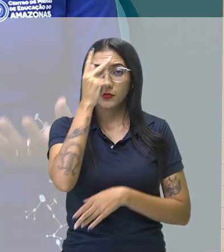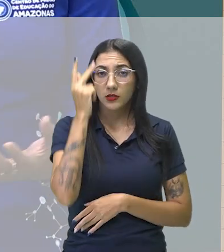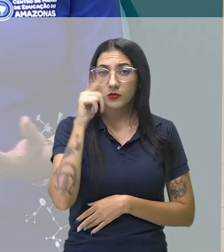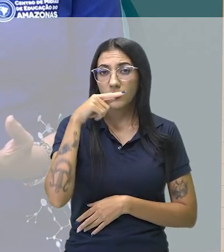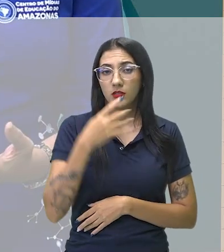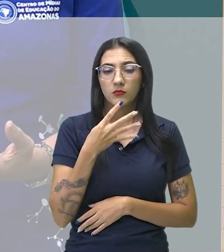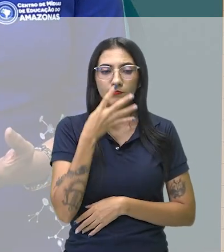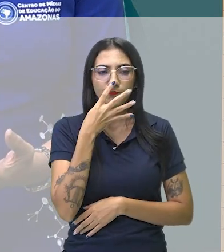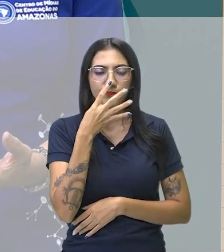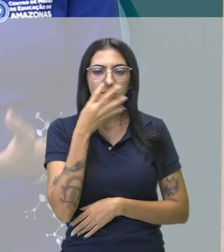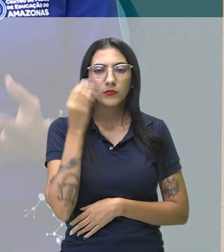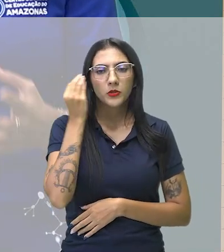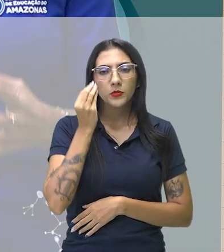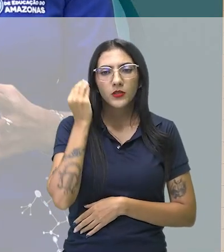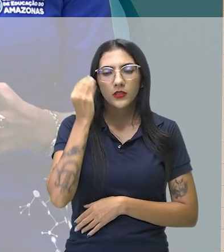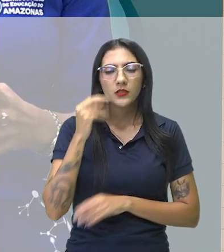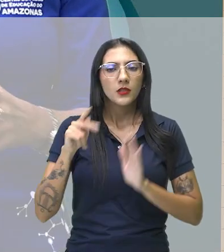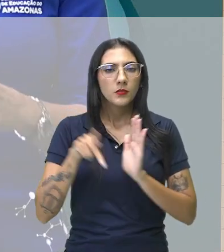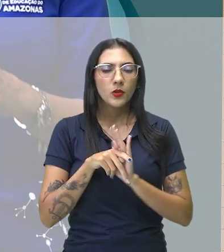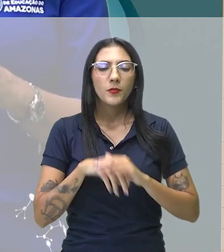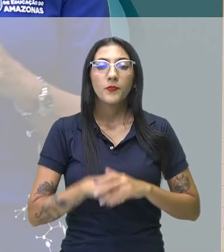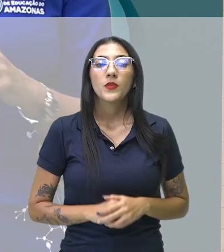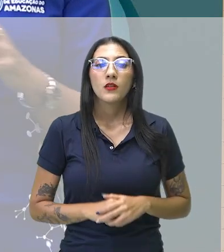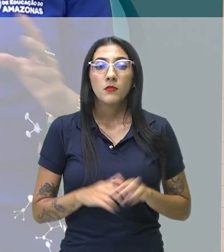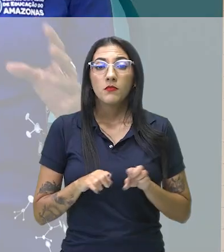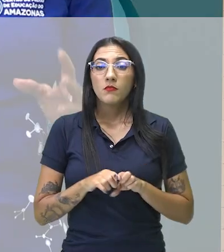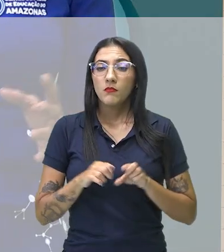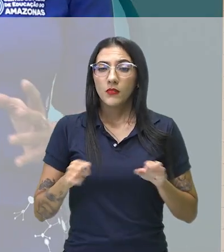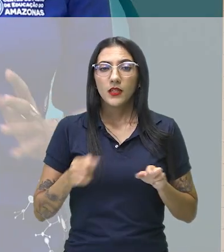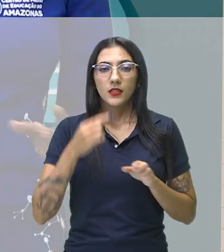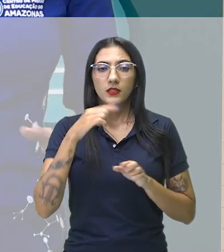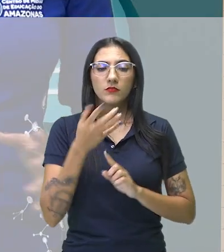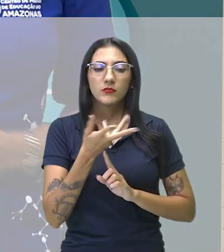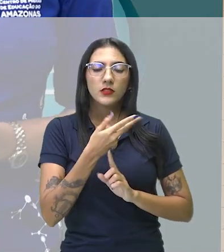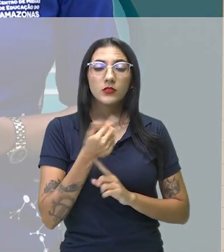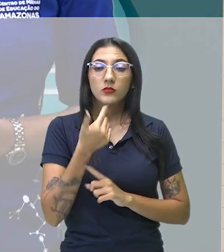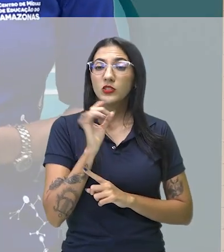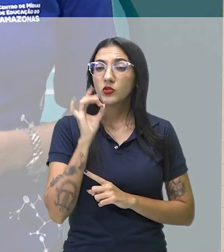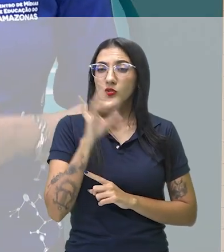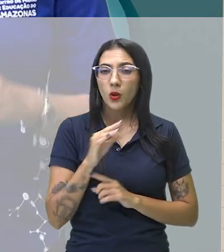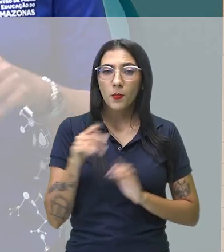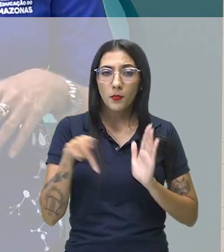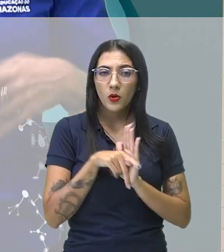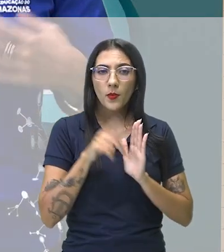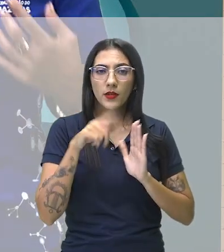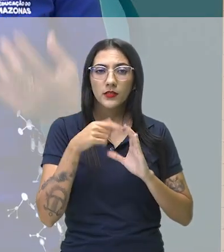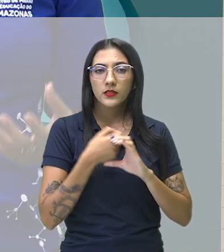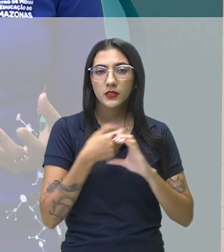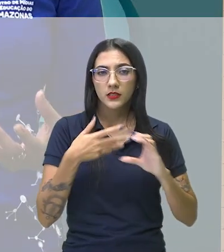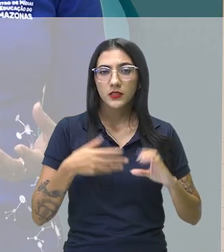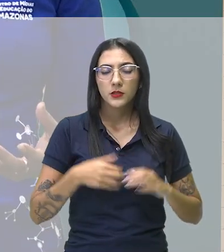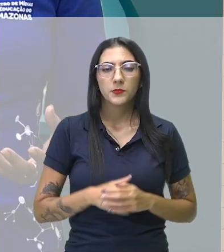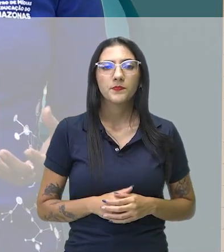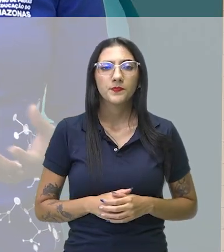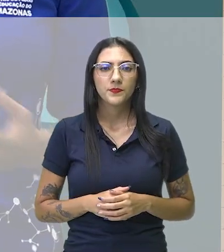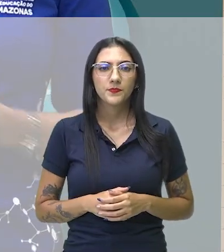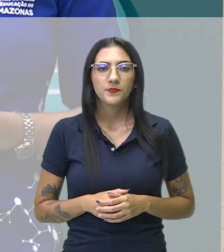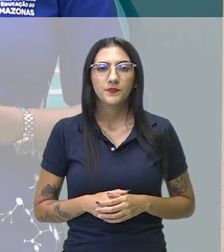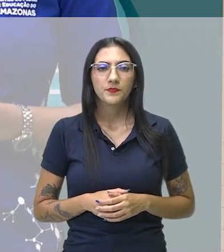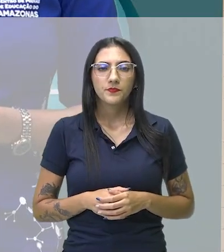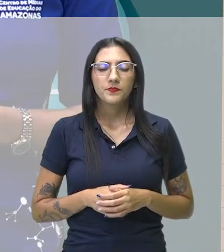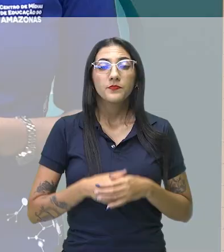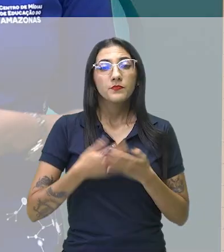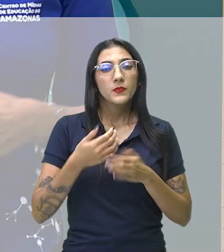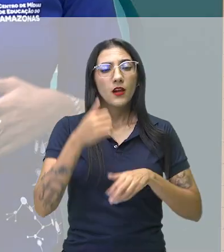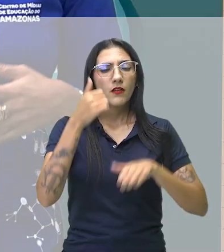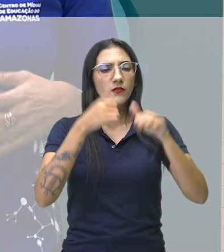tem uma experiência estética, mas a obra, ela não trata só de valores estéticos. Então, ao avaliar